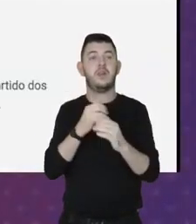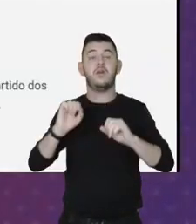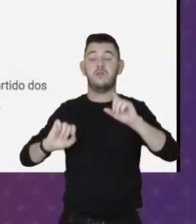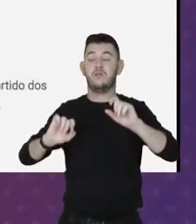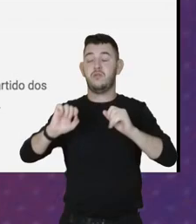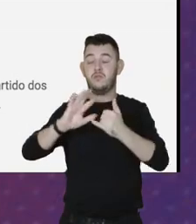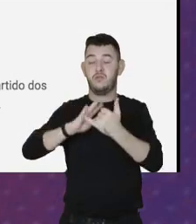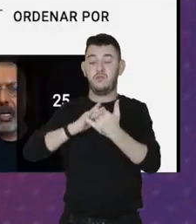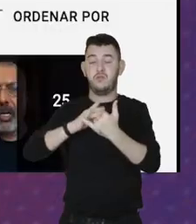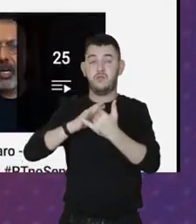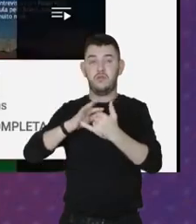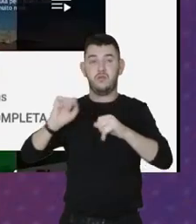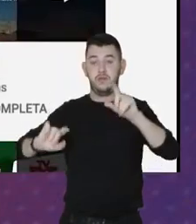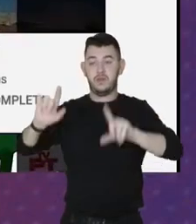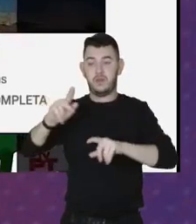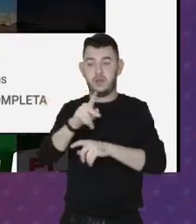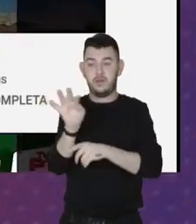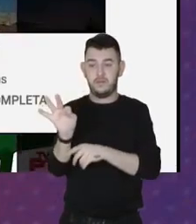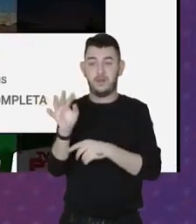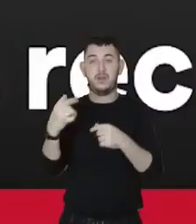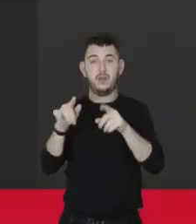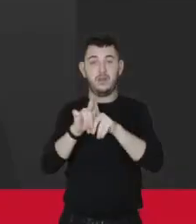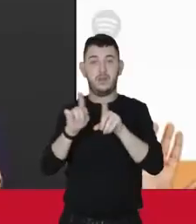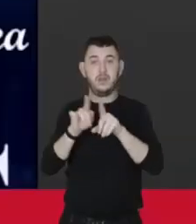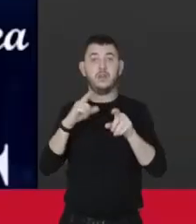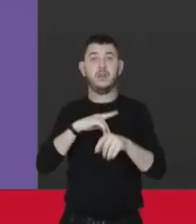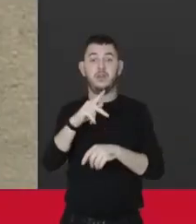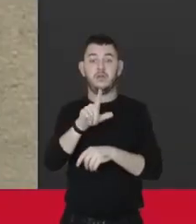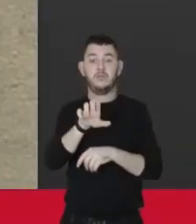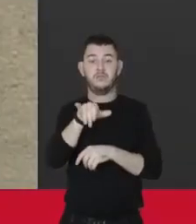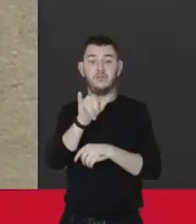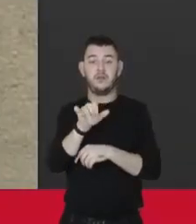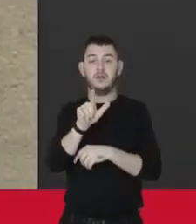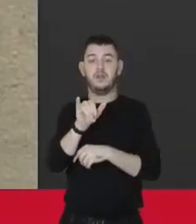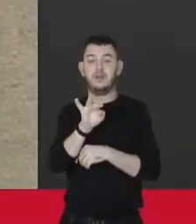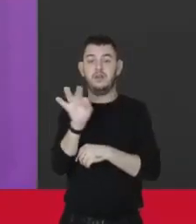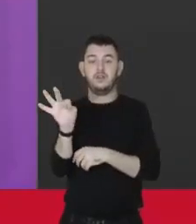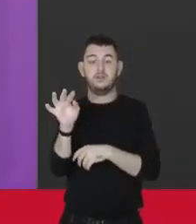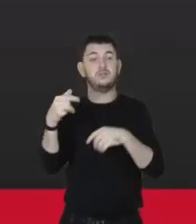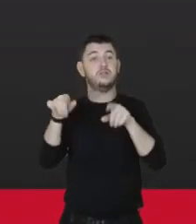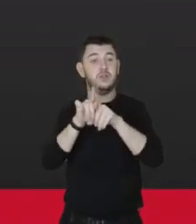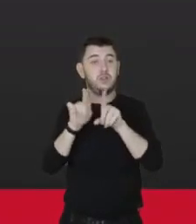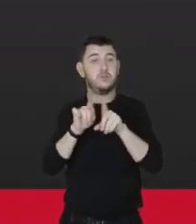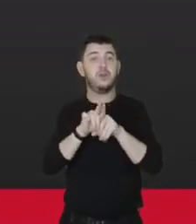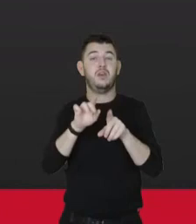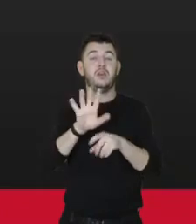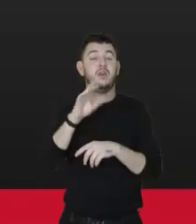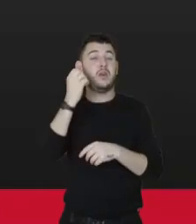Formação no canal da TVPT no YouTube e em formato de podcast no Spotify.